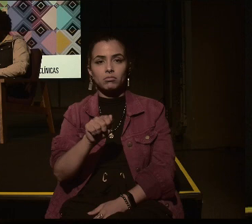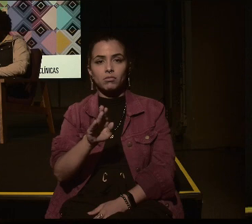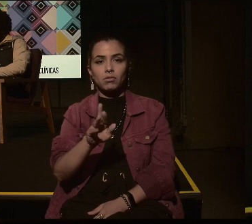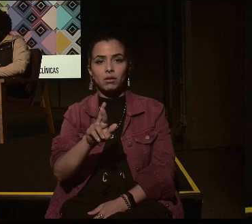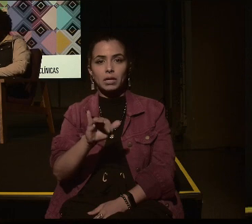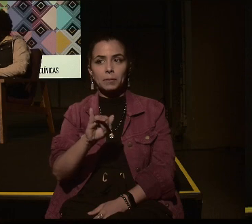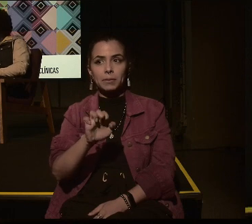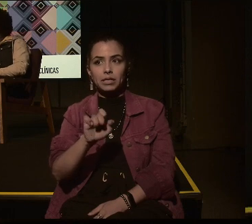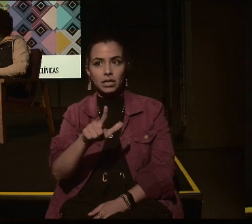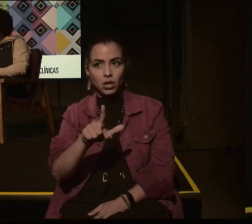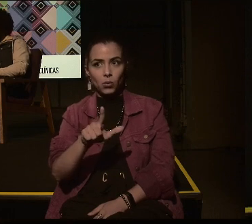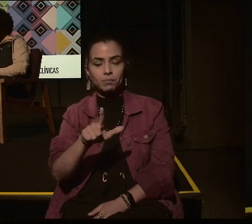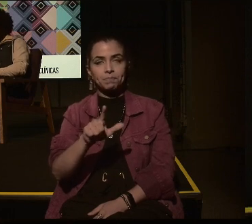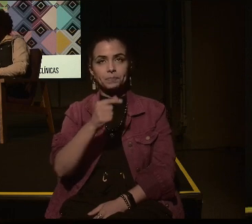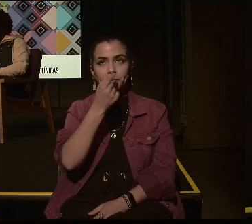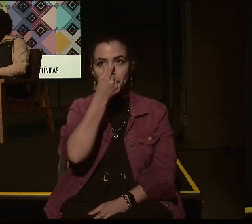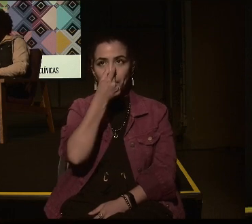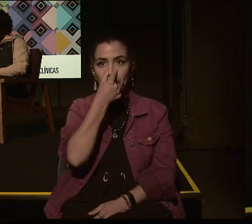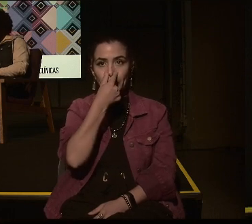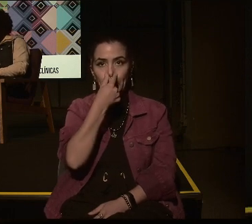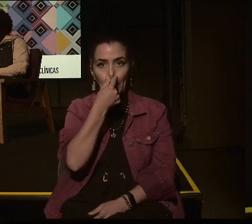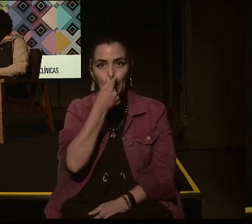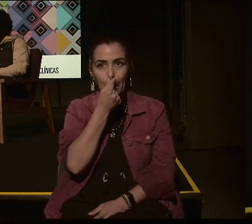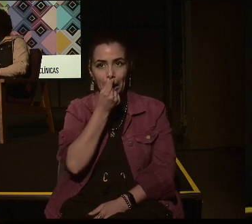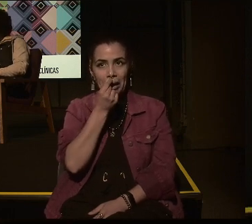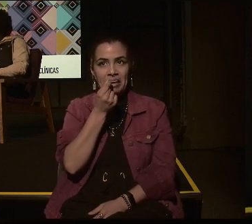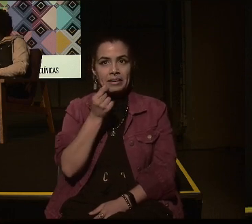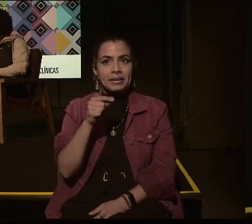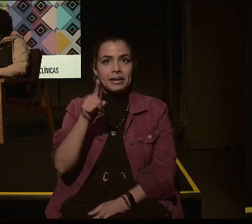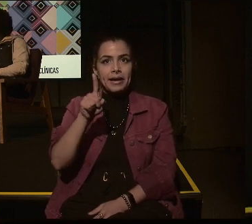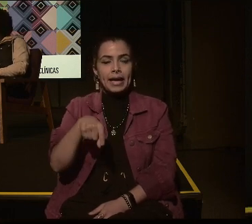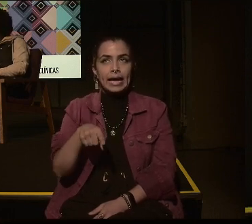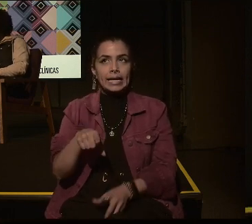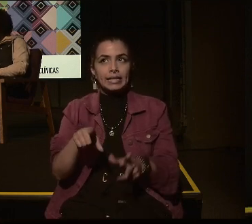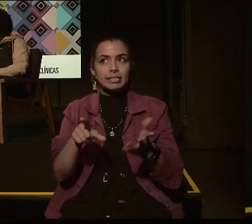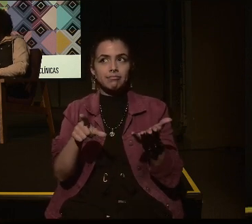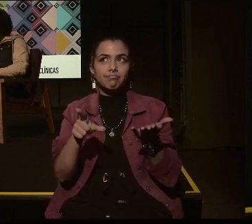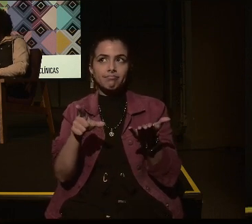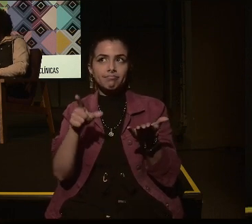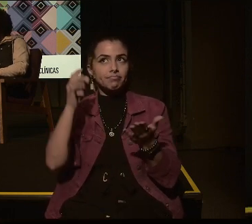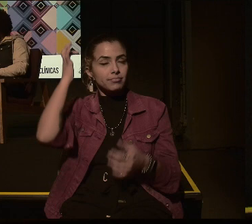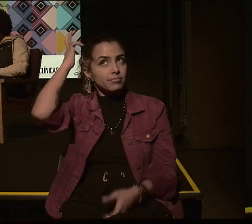tomar, né, é um estado, né,